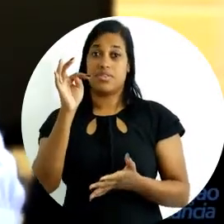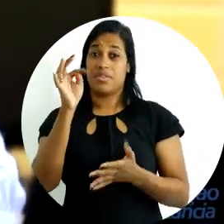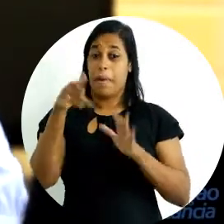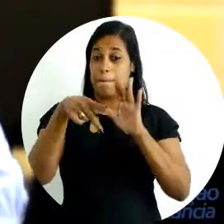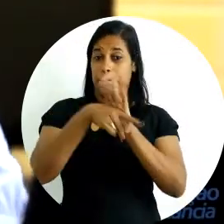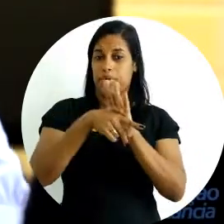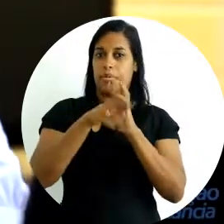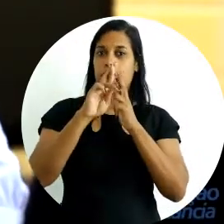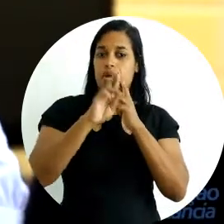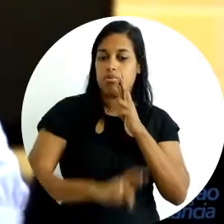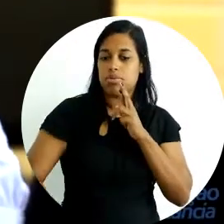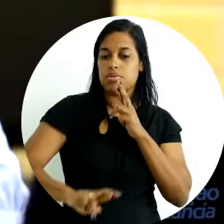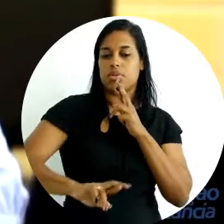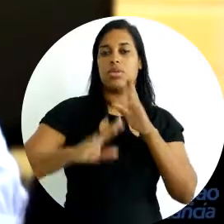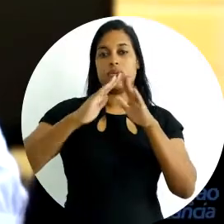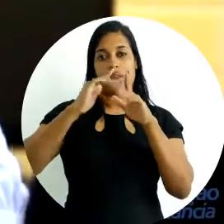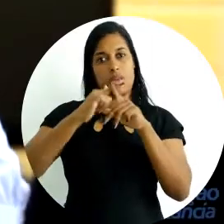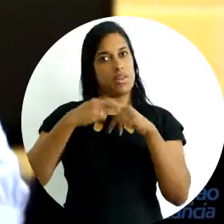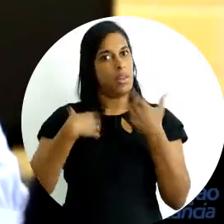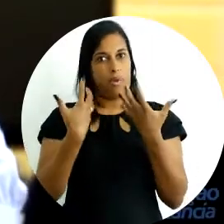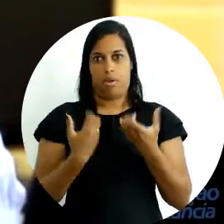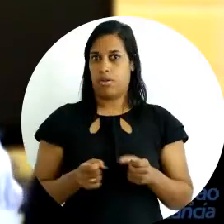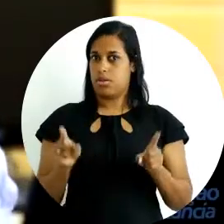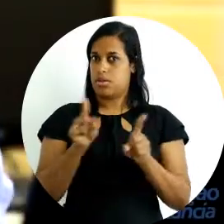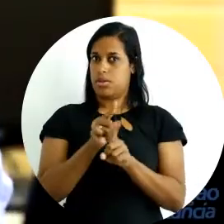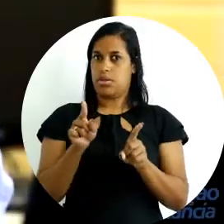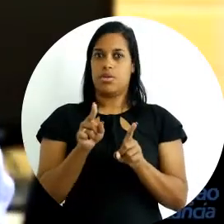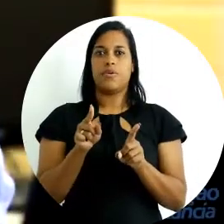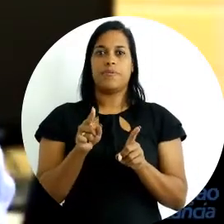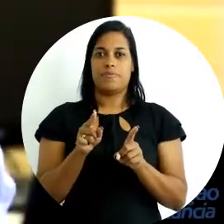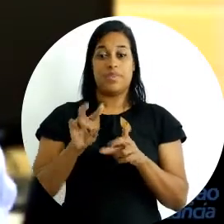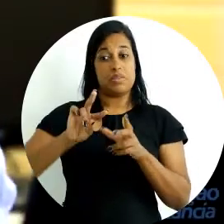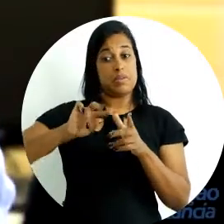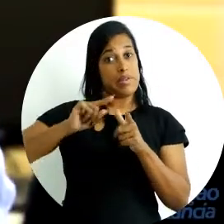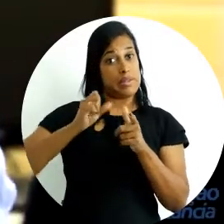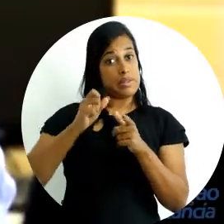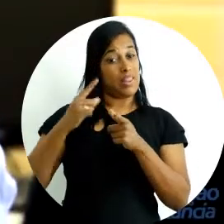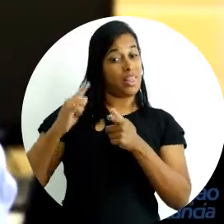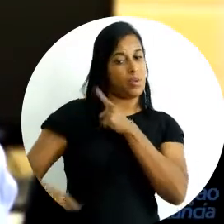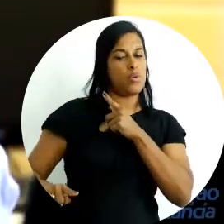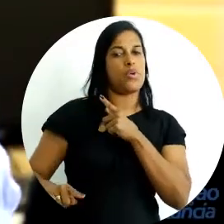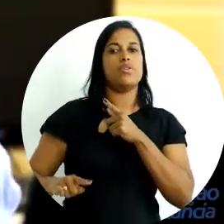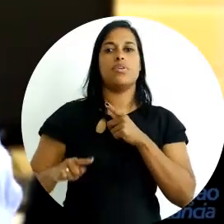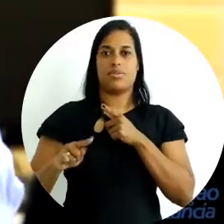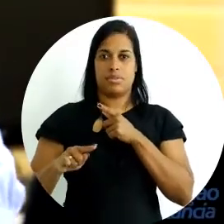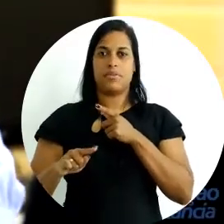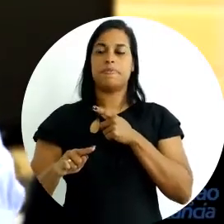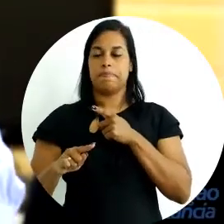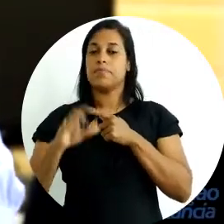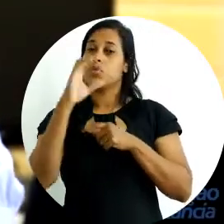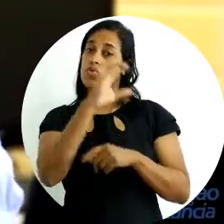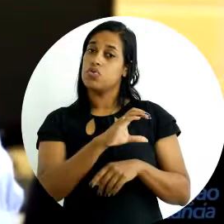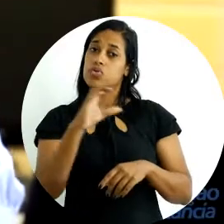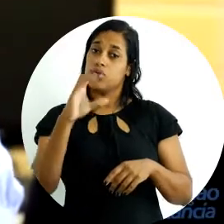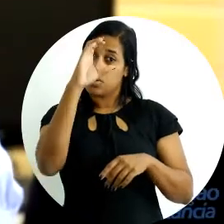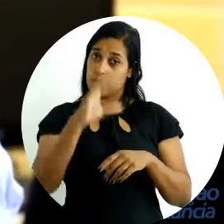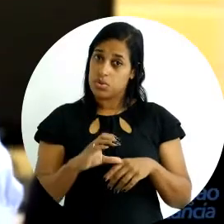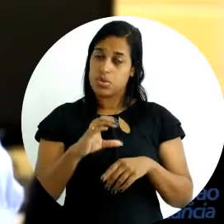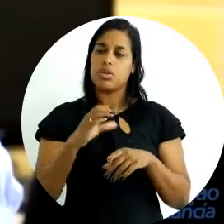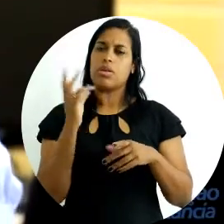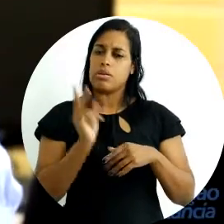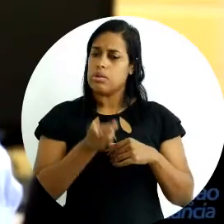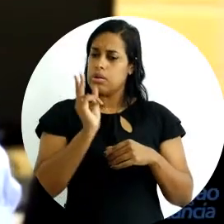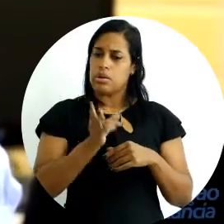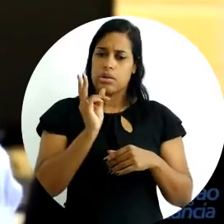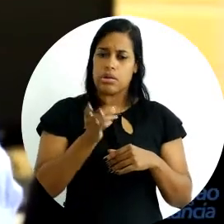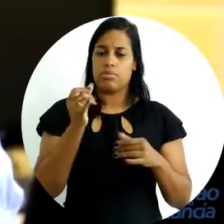e à doutrina da igreja, não era aceito pelos jesuítas. Mais uma vez, os jesuítas se colocam